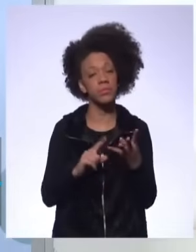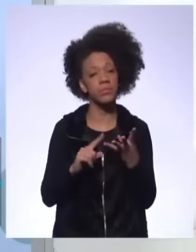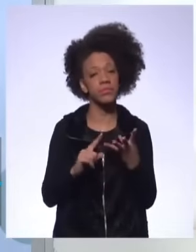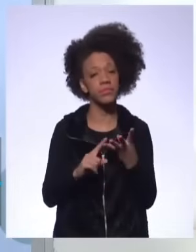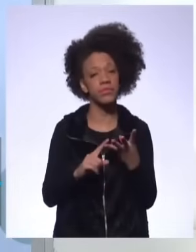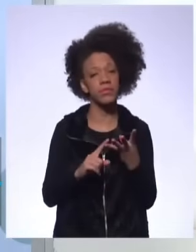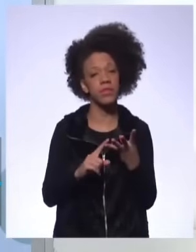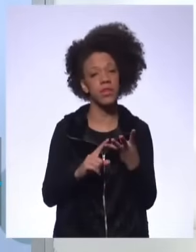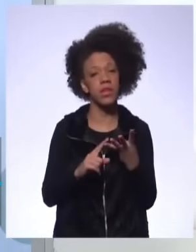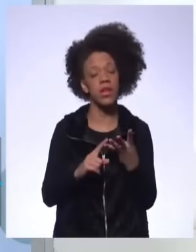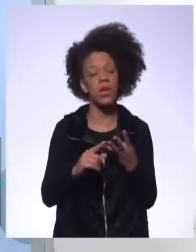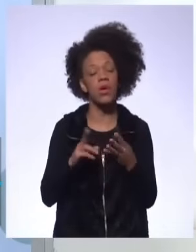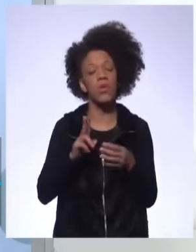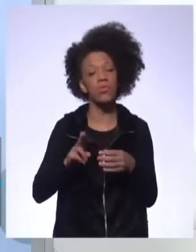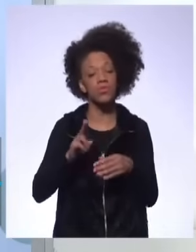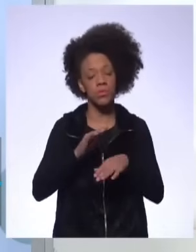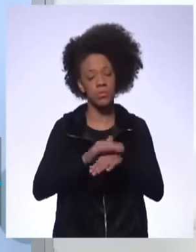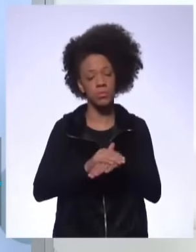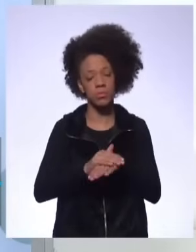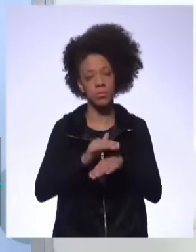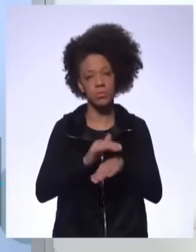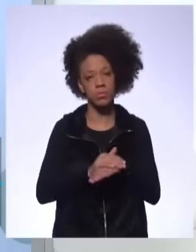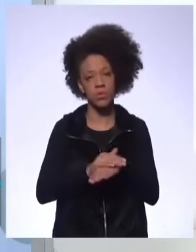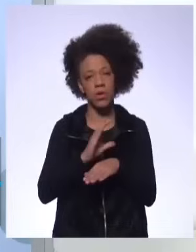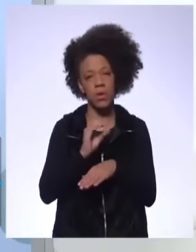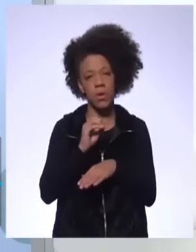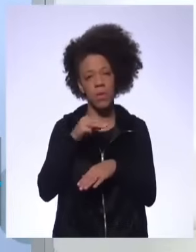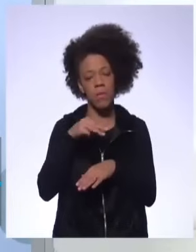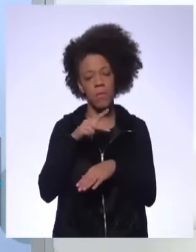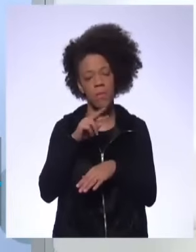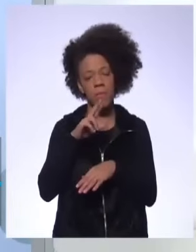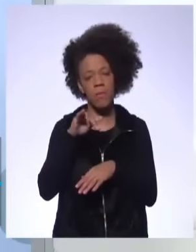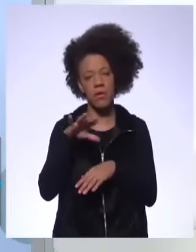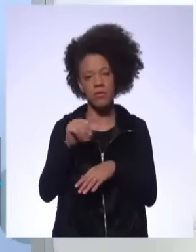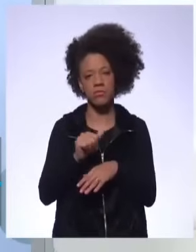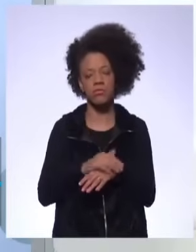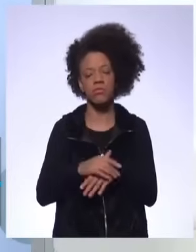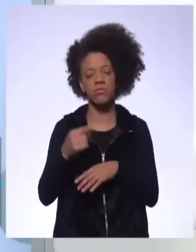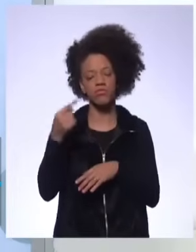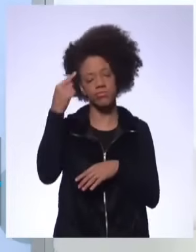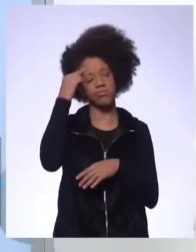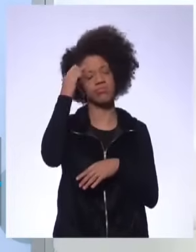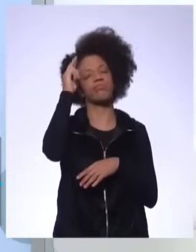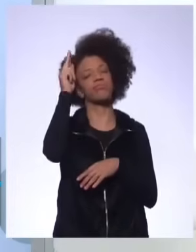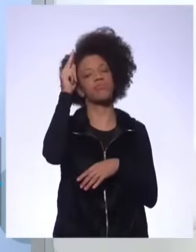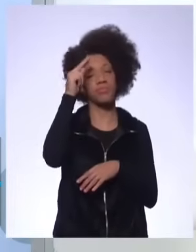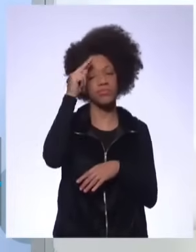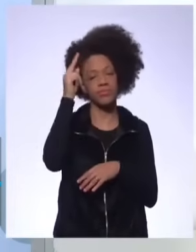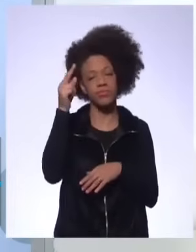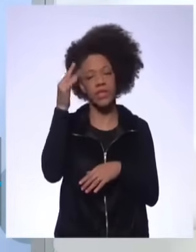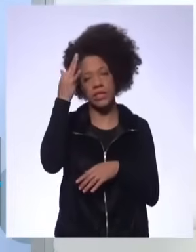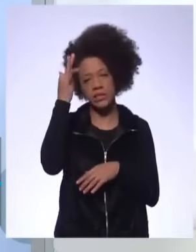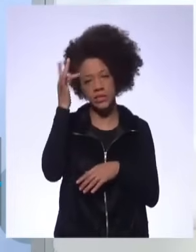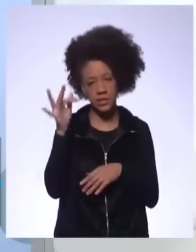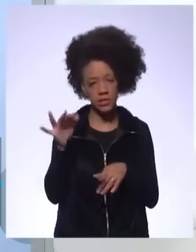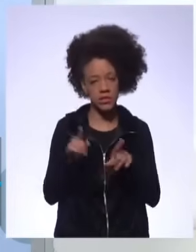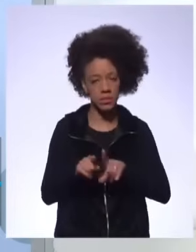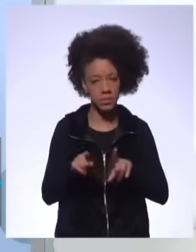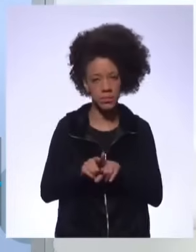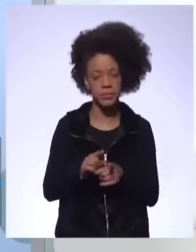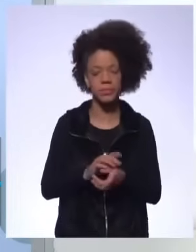fazer compressa, tá bom? Na cabeça para aliviar tontura e dores de cabeça, entre muitos outros, tá bom?